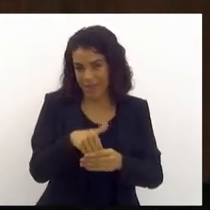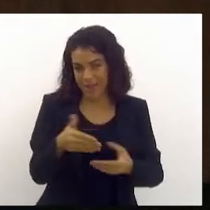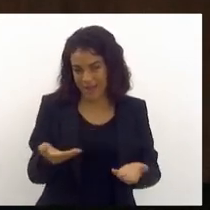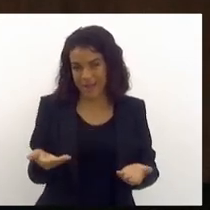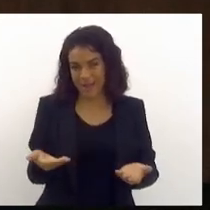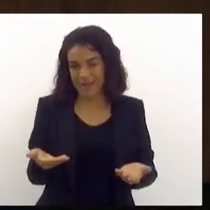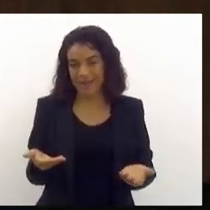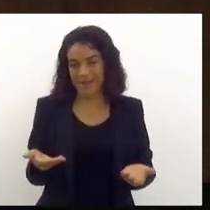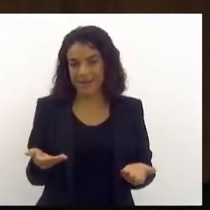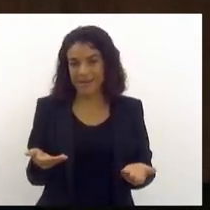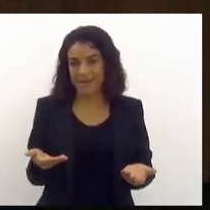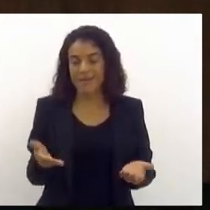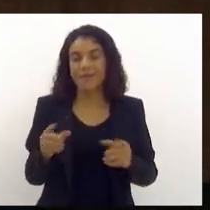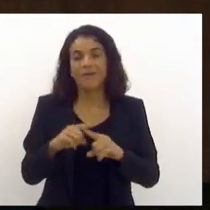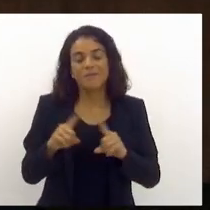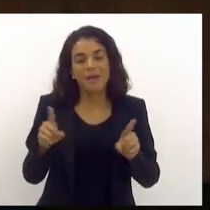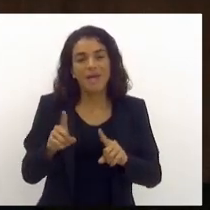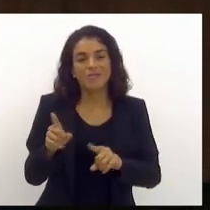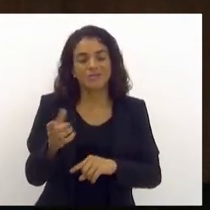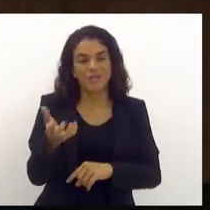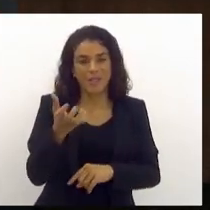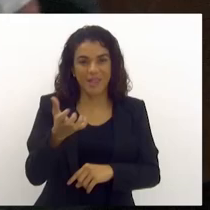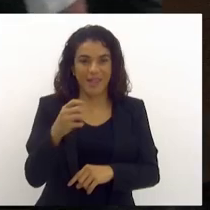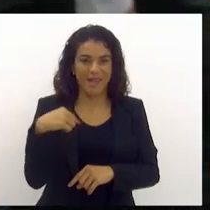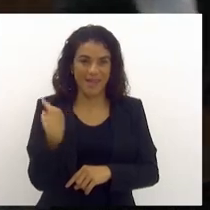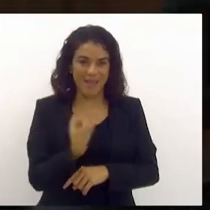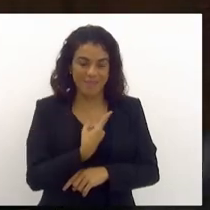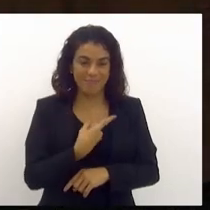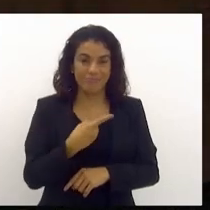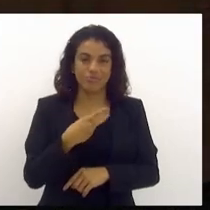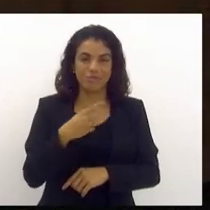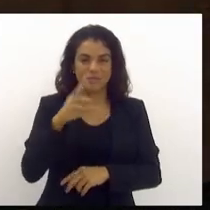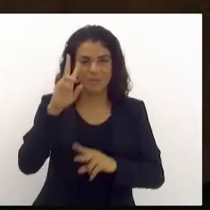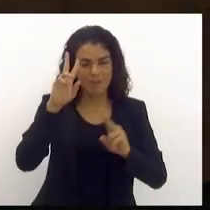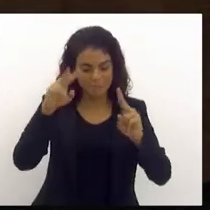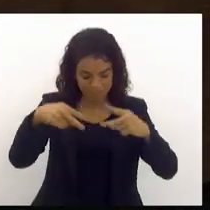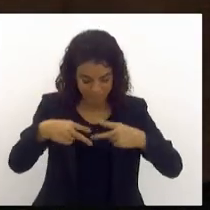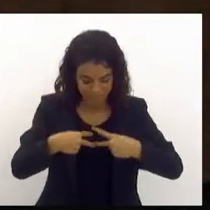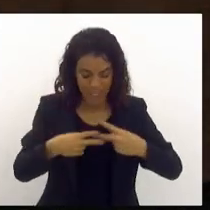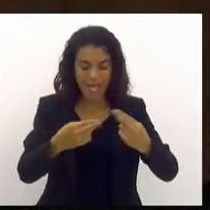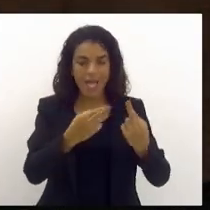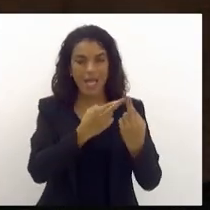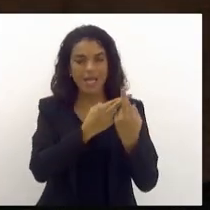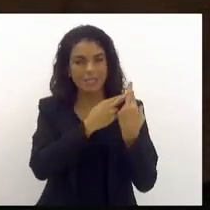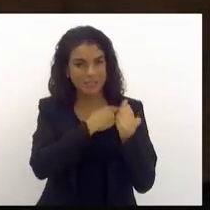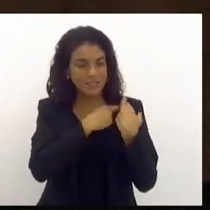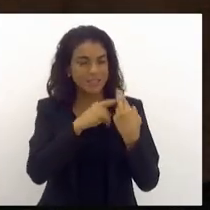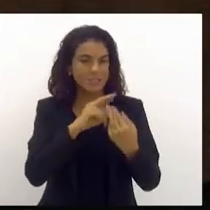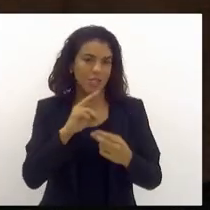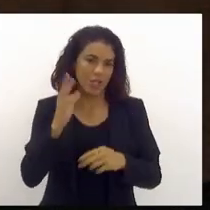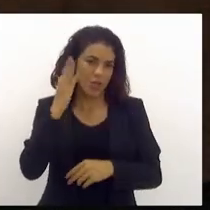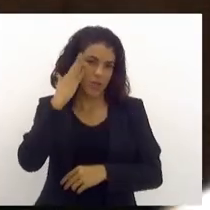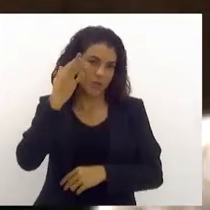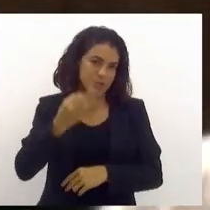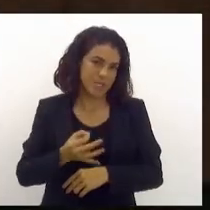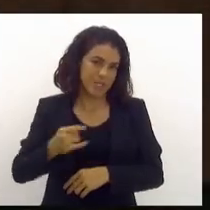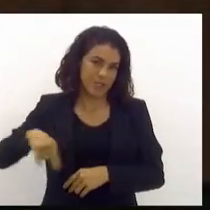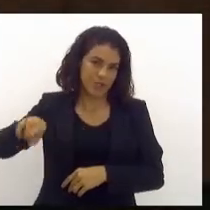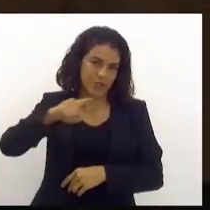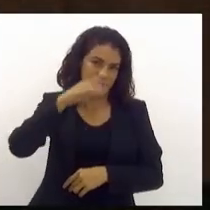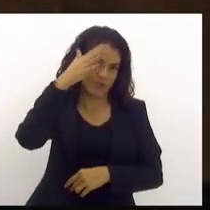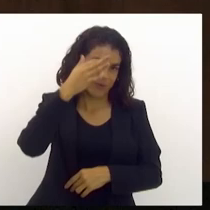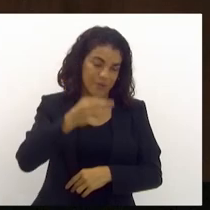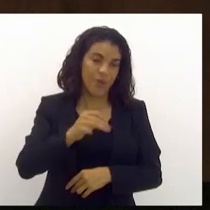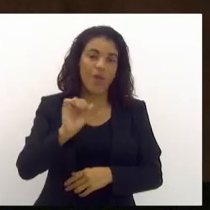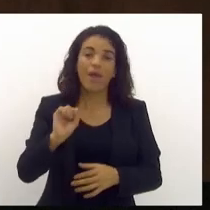matérias. Mas o que nós estamos fazendo aqui com responsabilidade, e tenho certeza que todos vão compreender,